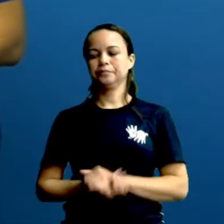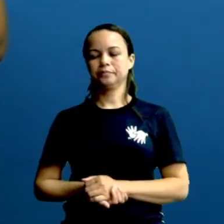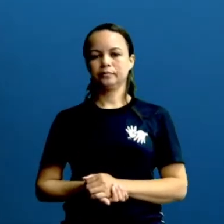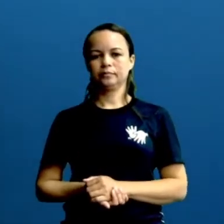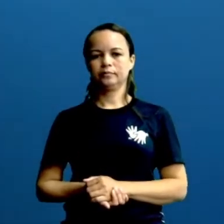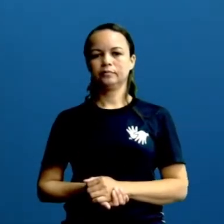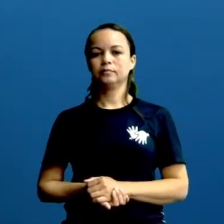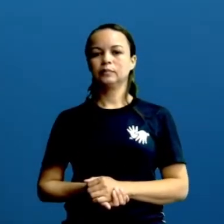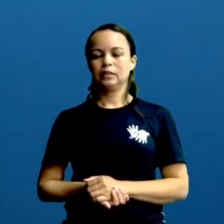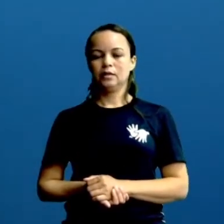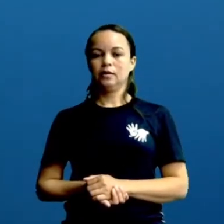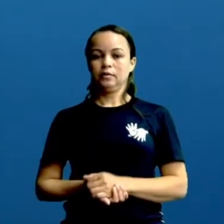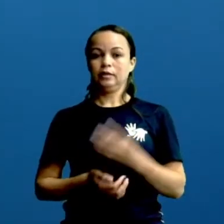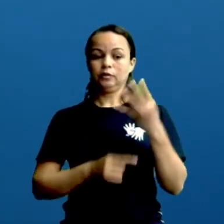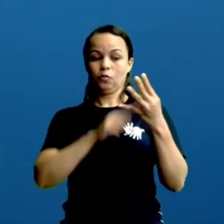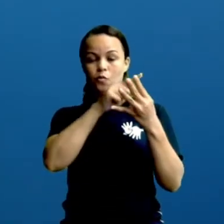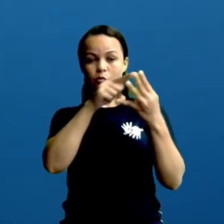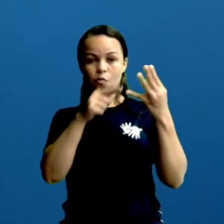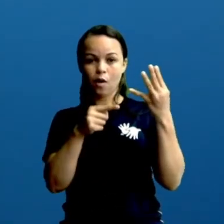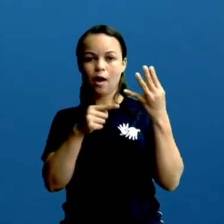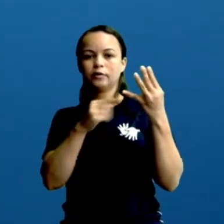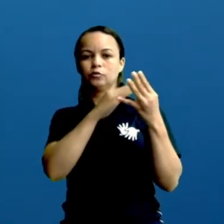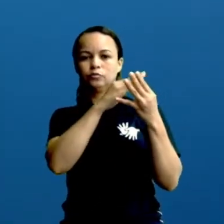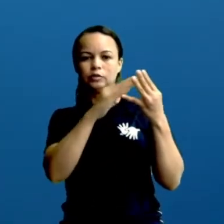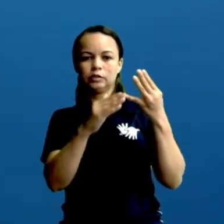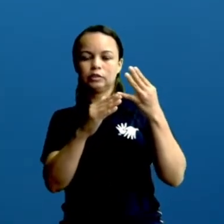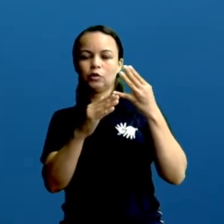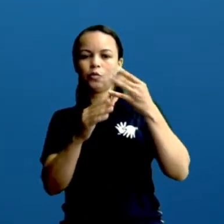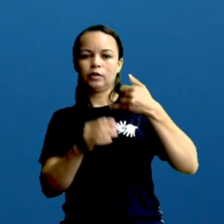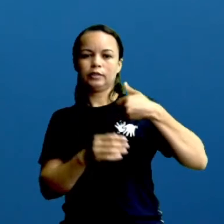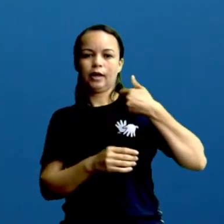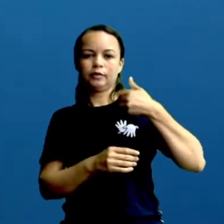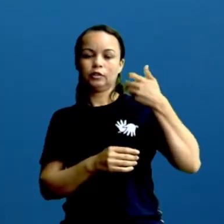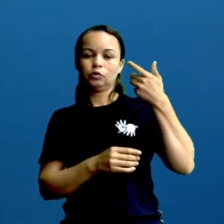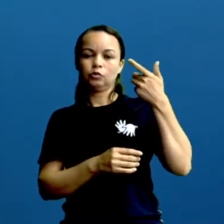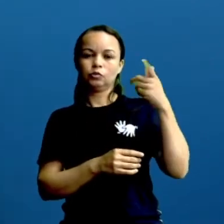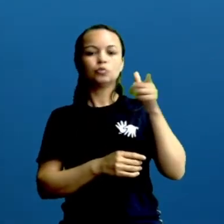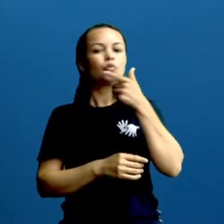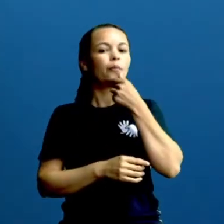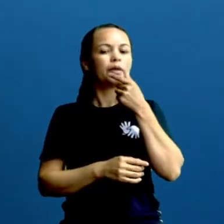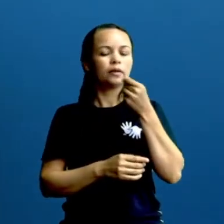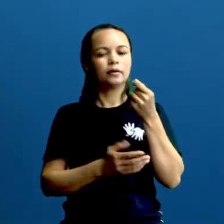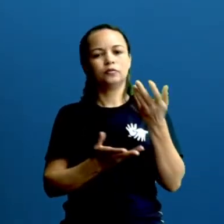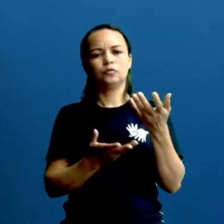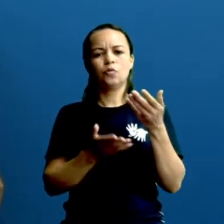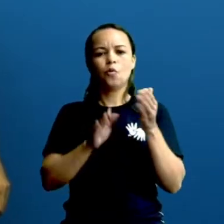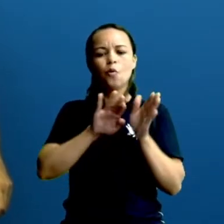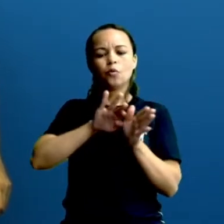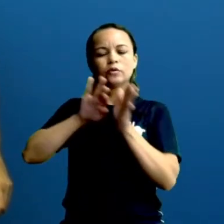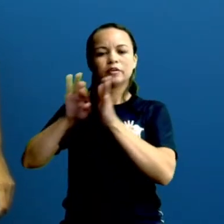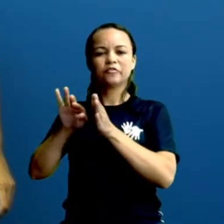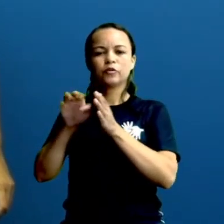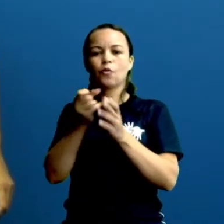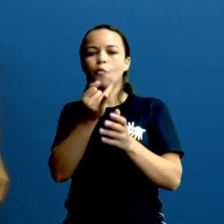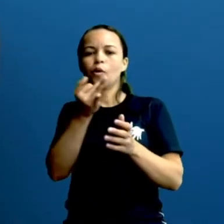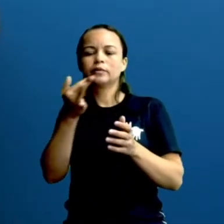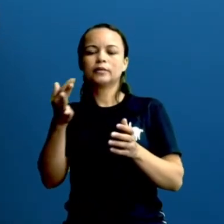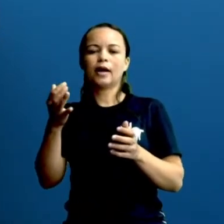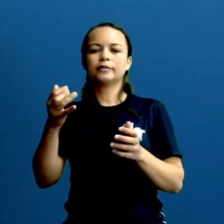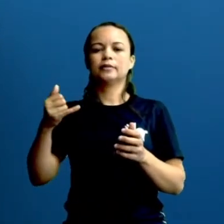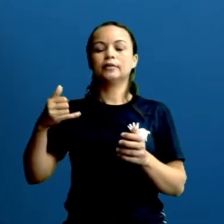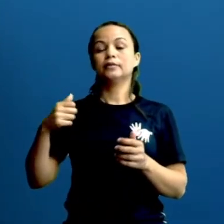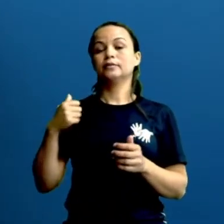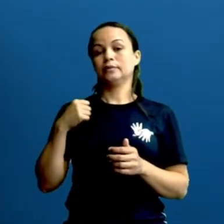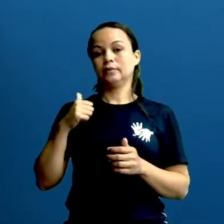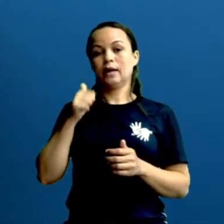4. Então, eu tirei os 4 anos de Carlos. O que sobrou é a quantidade de anos